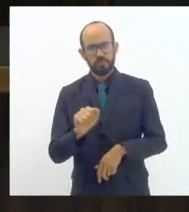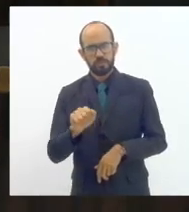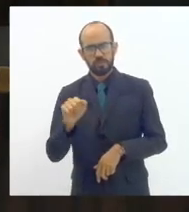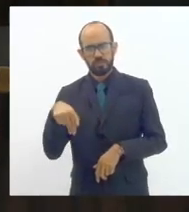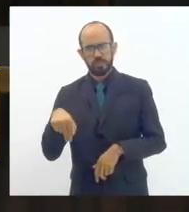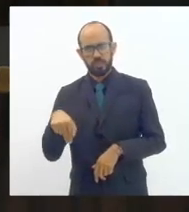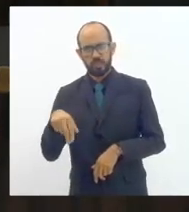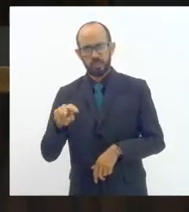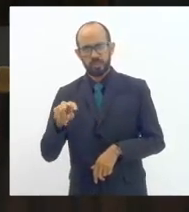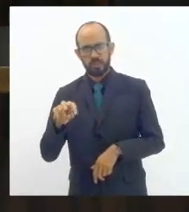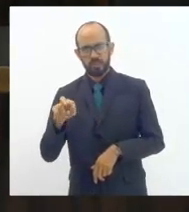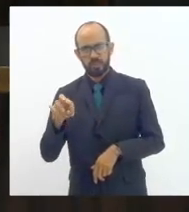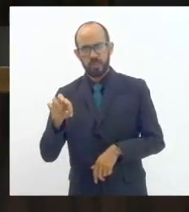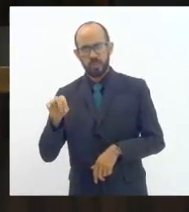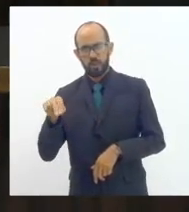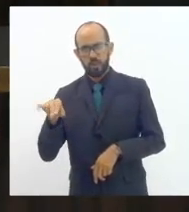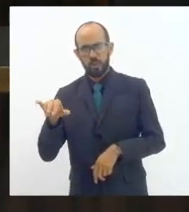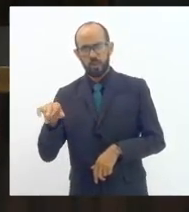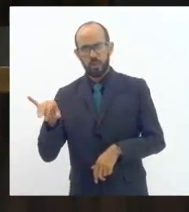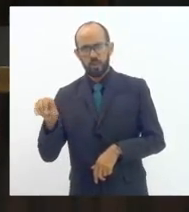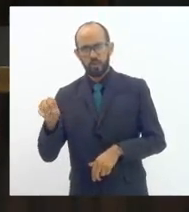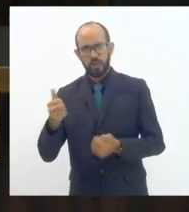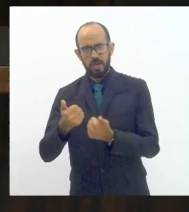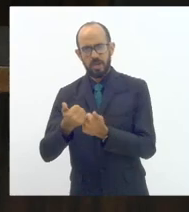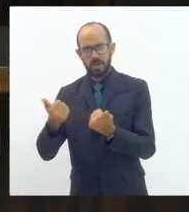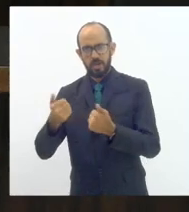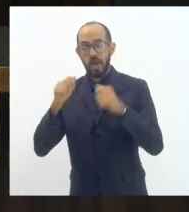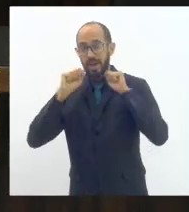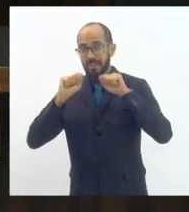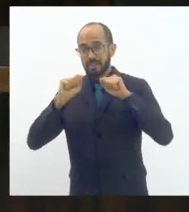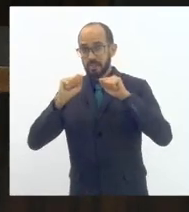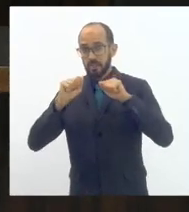Jean Tenório, assistente jurídico da Cruz Vermelha.